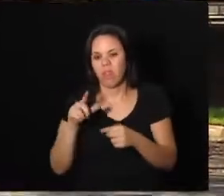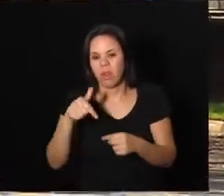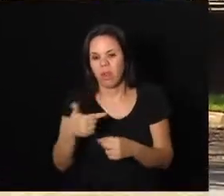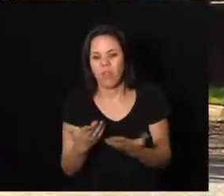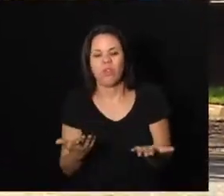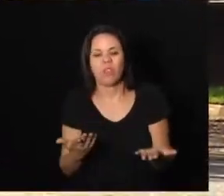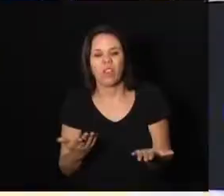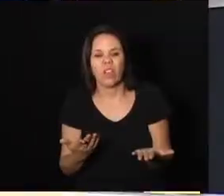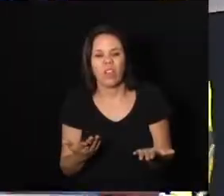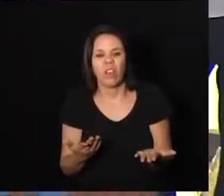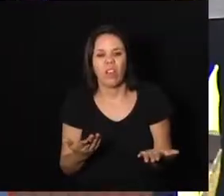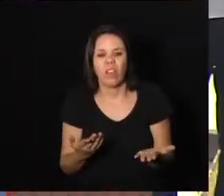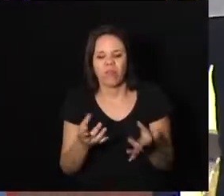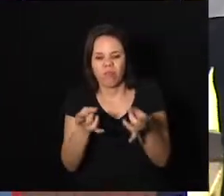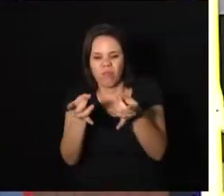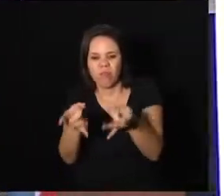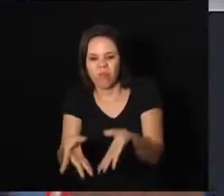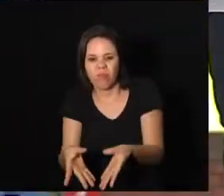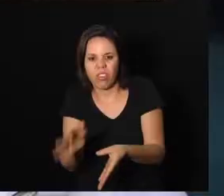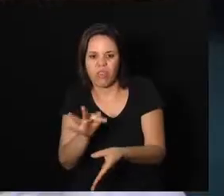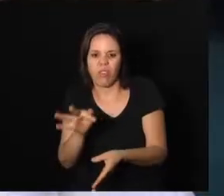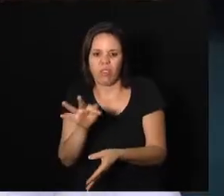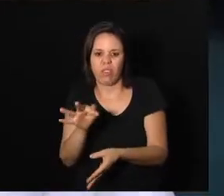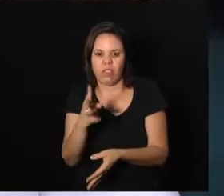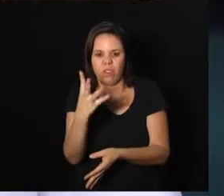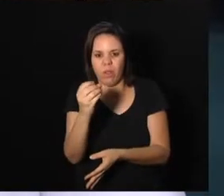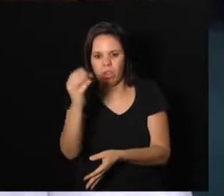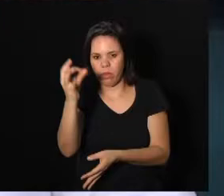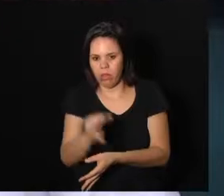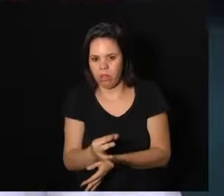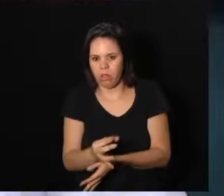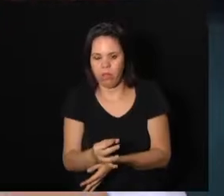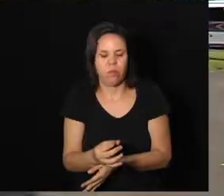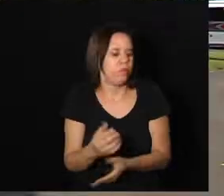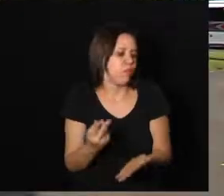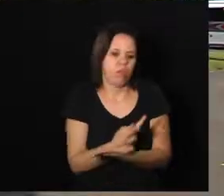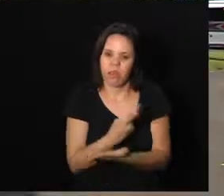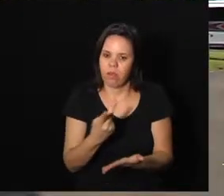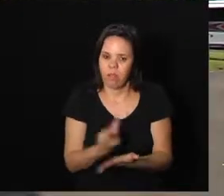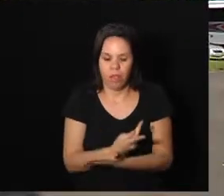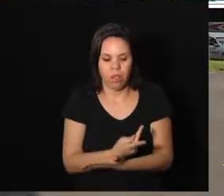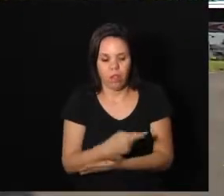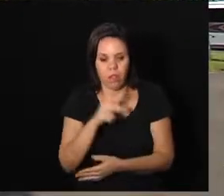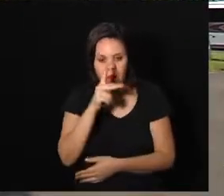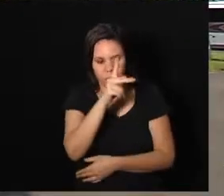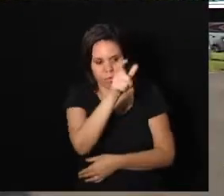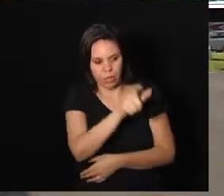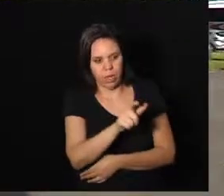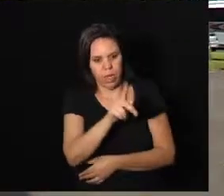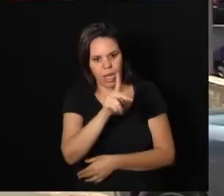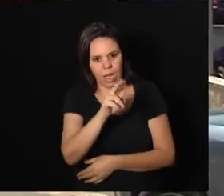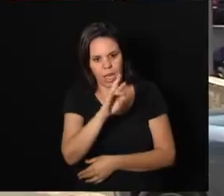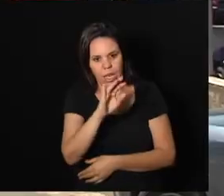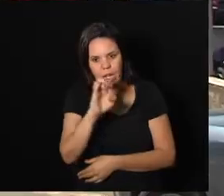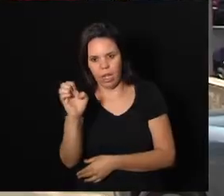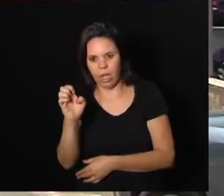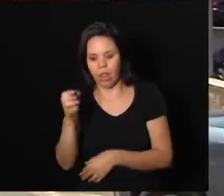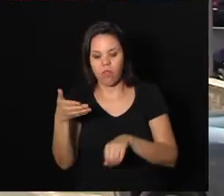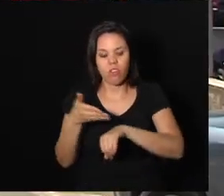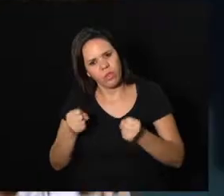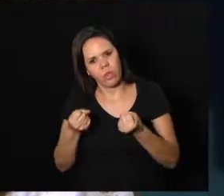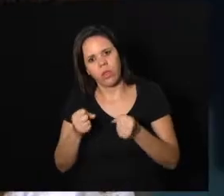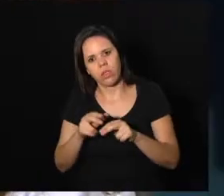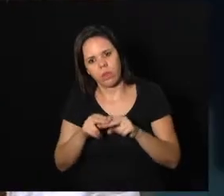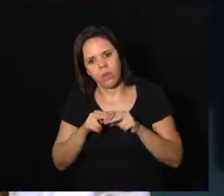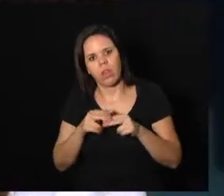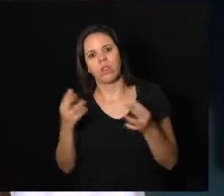evasão universitária, 40%. Para não errar, a Karine decidiu conhecer a Unicamp, onde ela quer